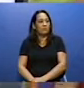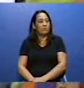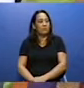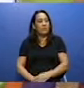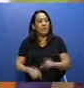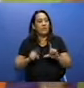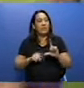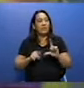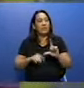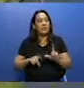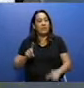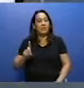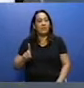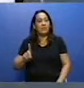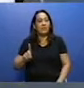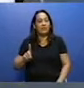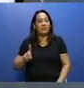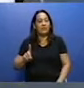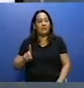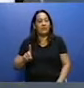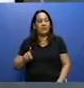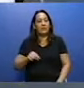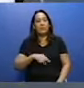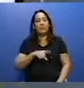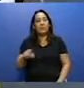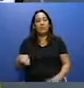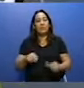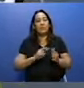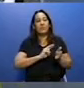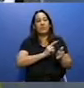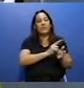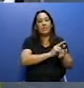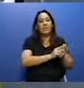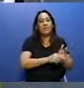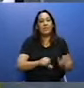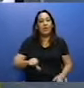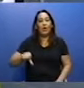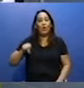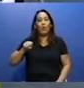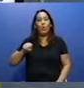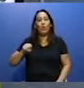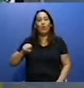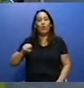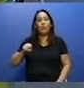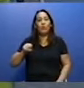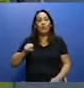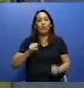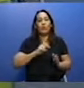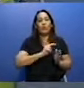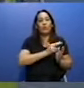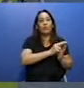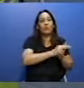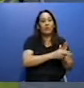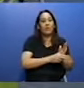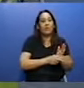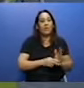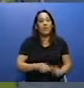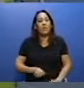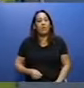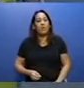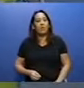Letra D. Se você desenhar mais 8 formas, eu vou continuar